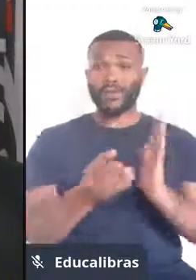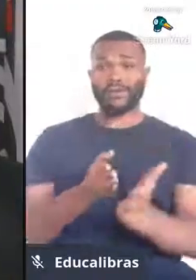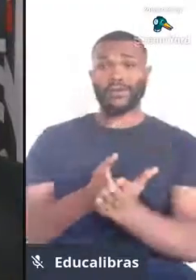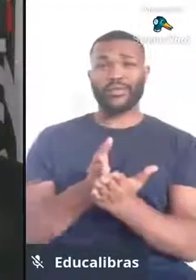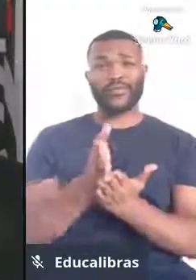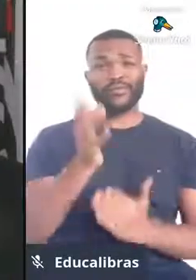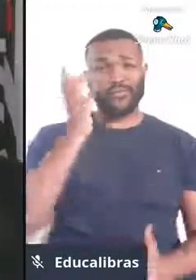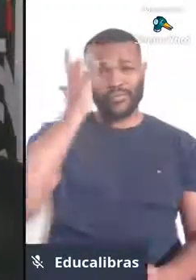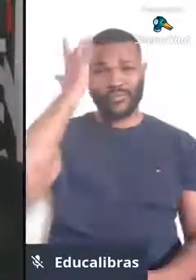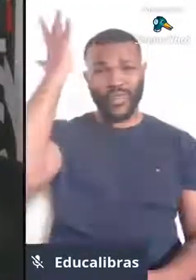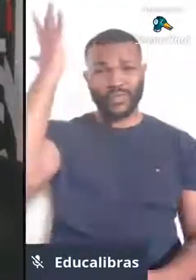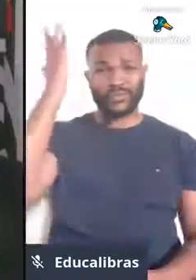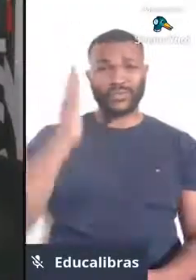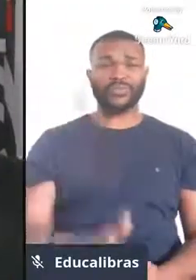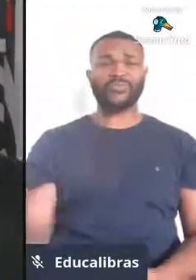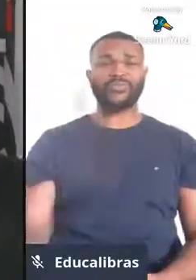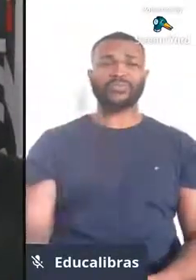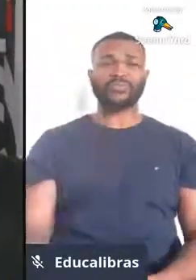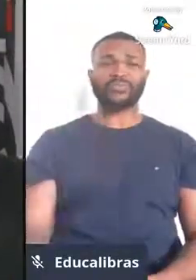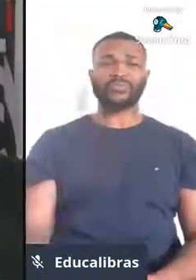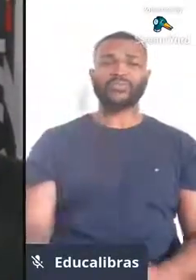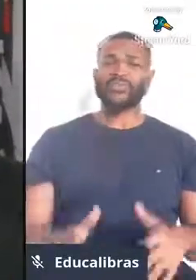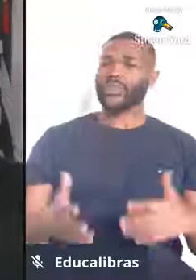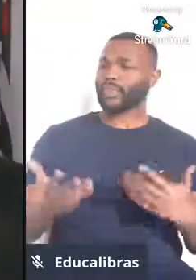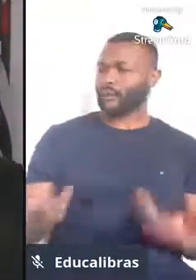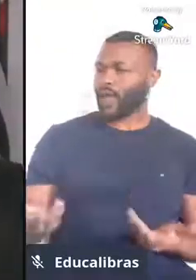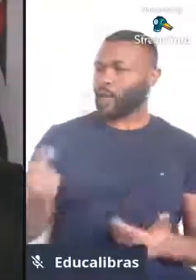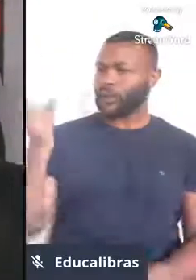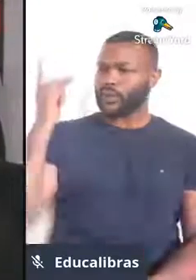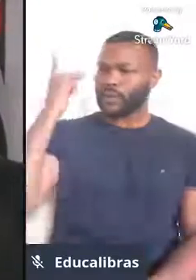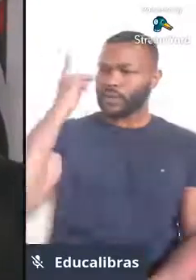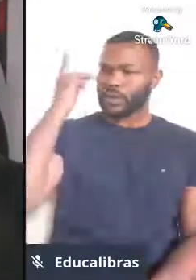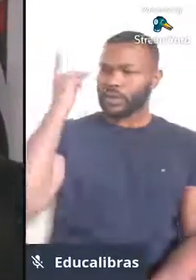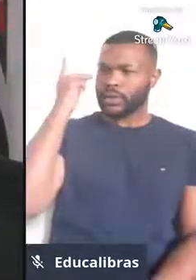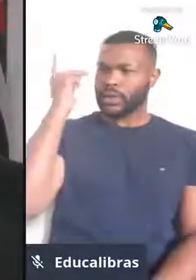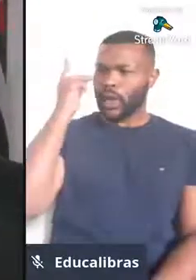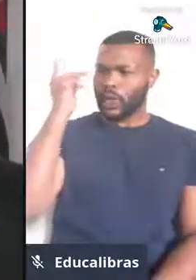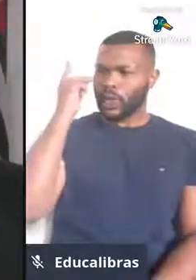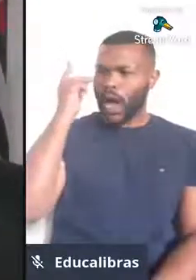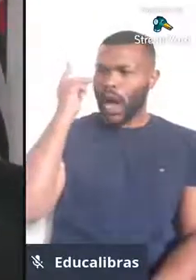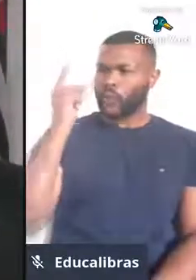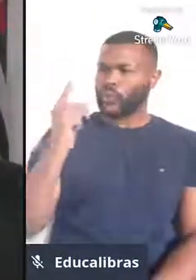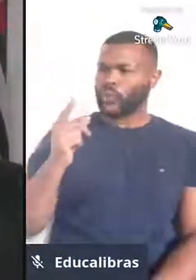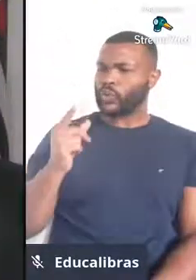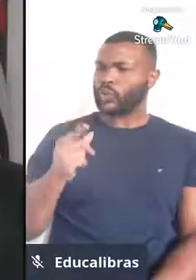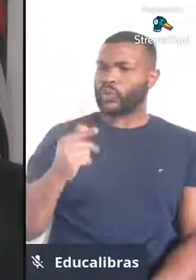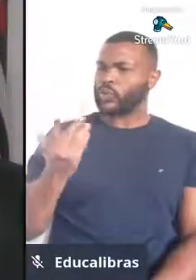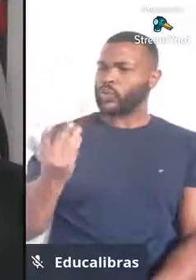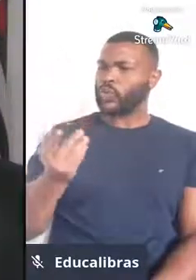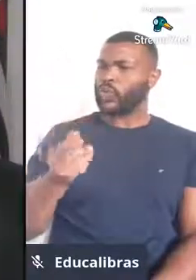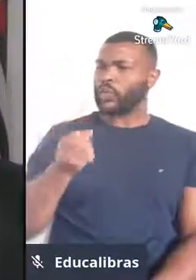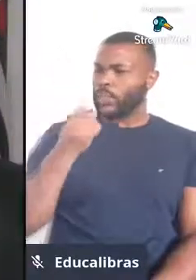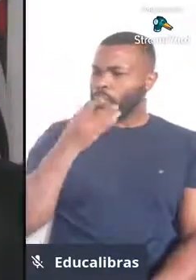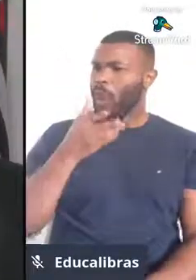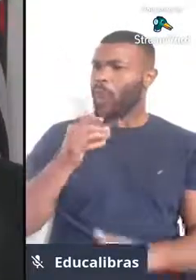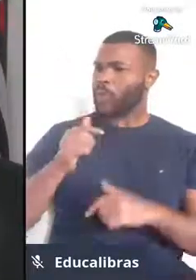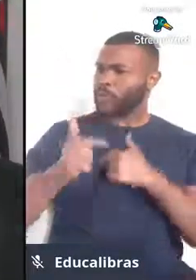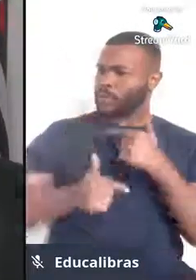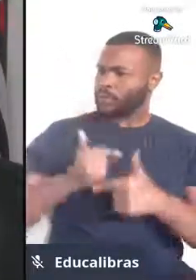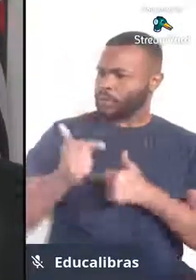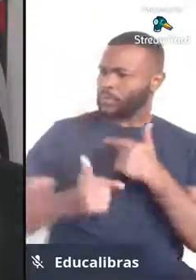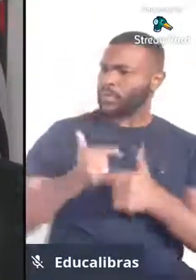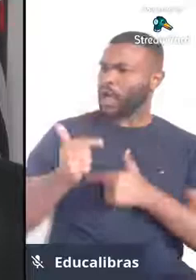E a gente, então, quer dizer que São Paulo tem tido, né, uma boa atuação, né, no